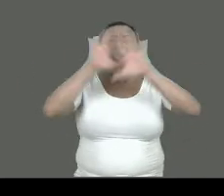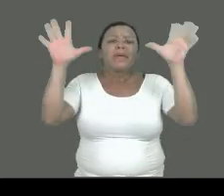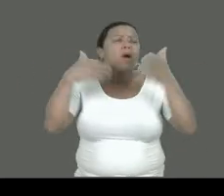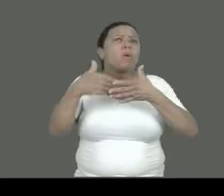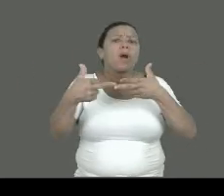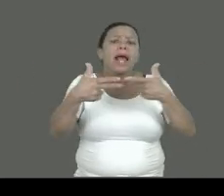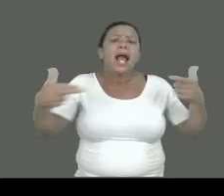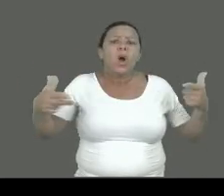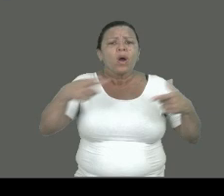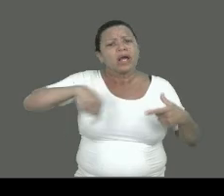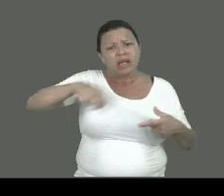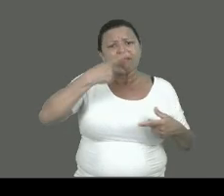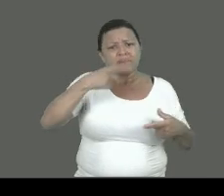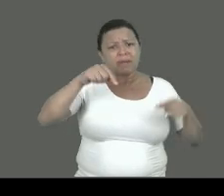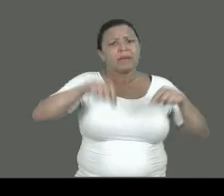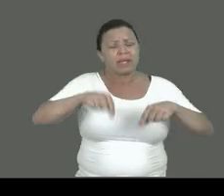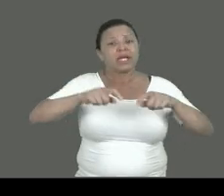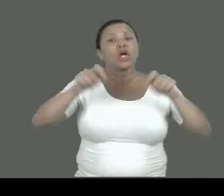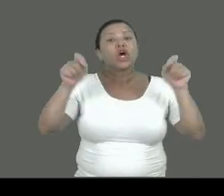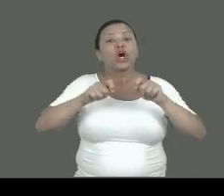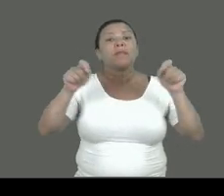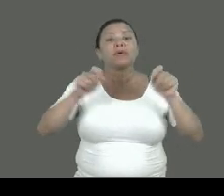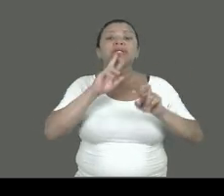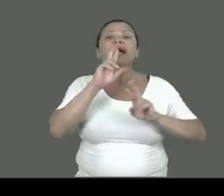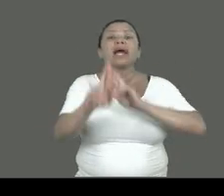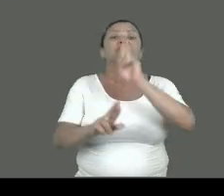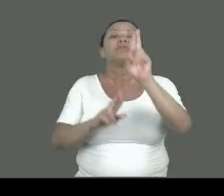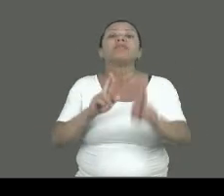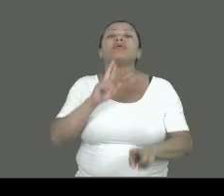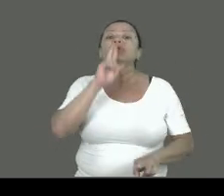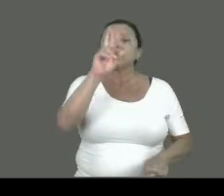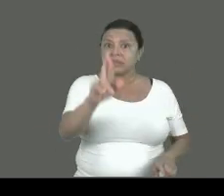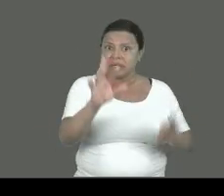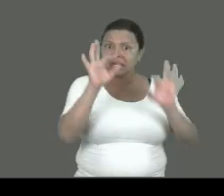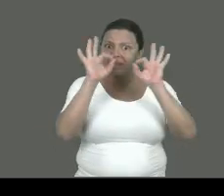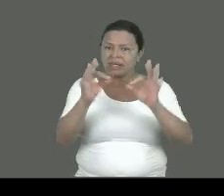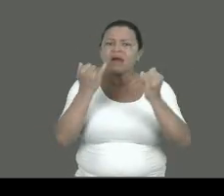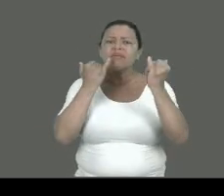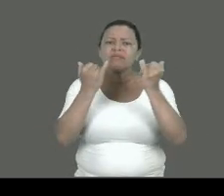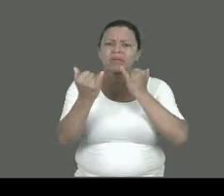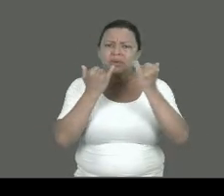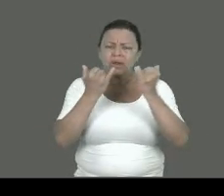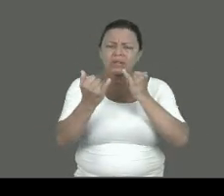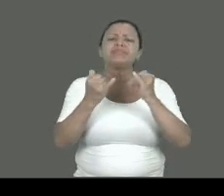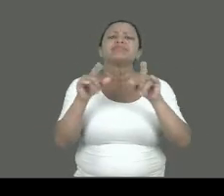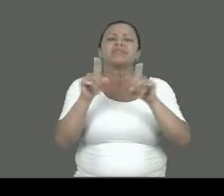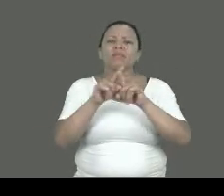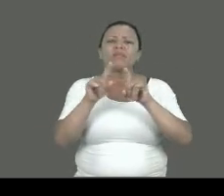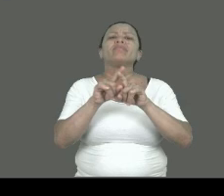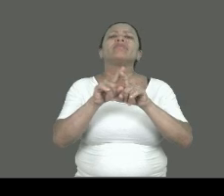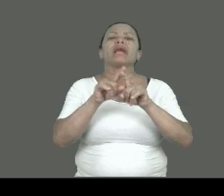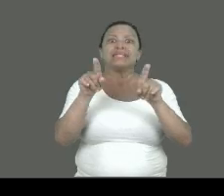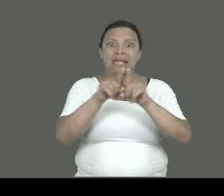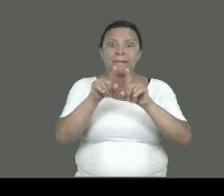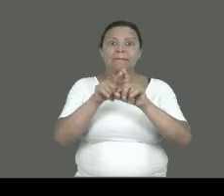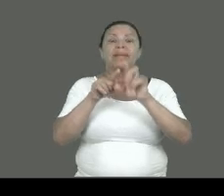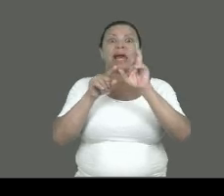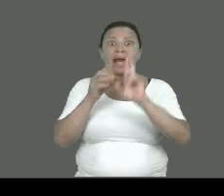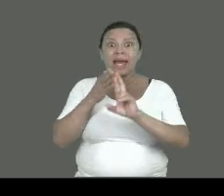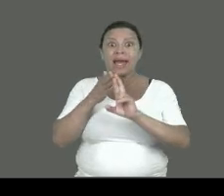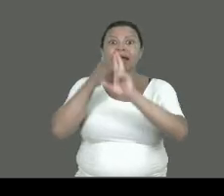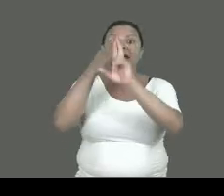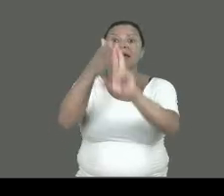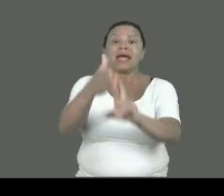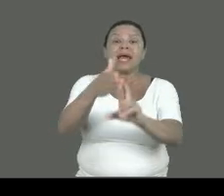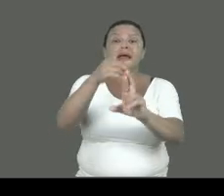algo que falamos aqui e nós possamos respondê-lo, trazendo mais informações ou mesmo referências da doutrina espírita, para que